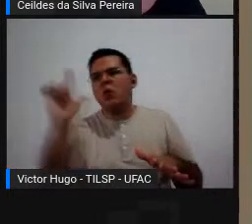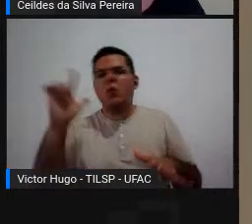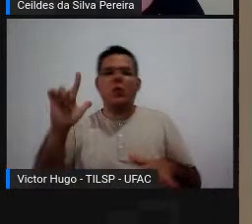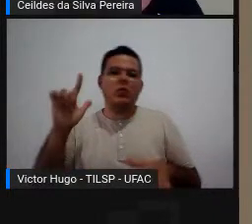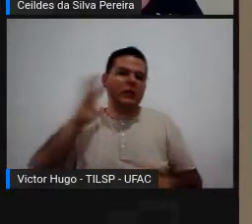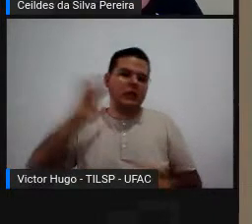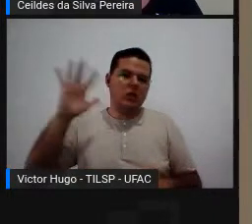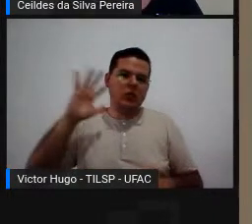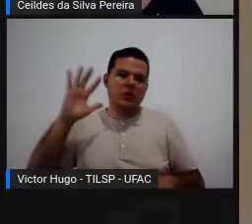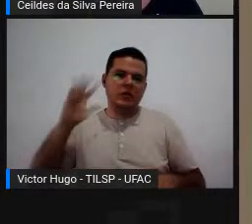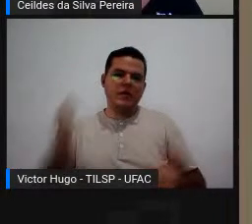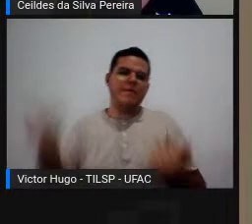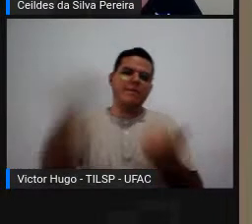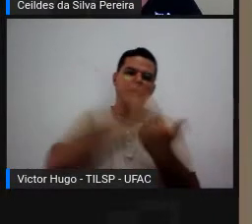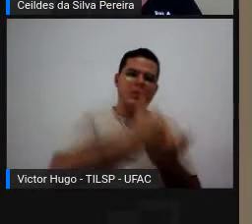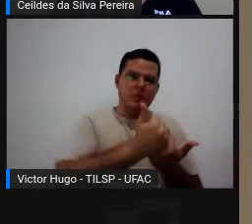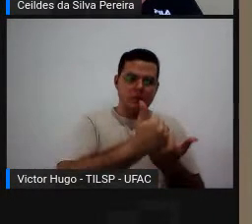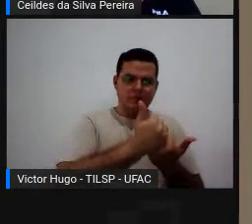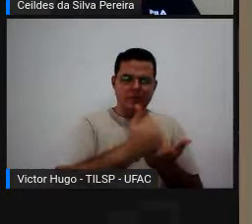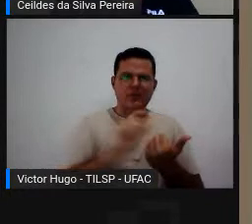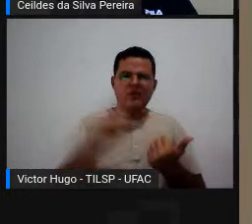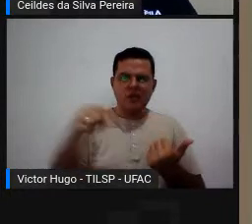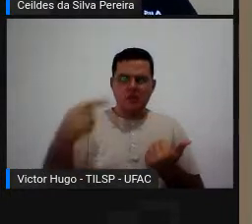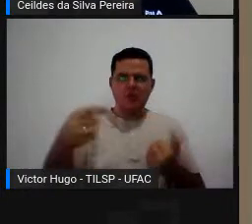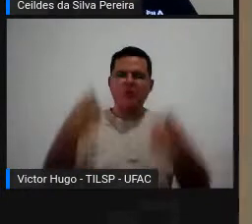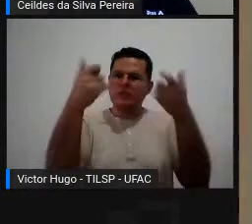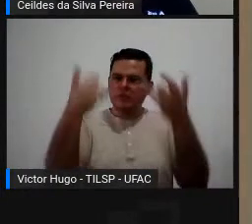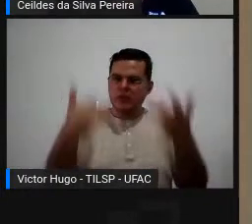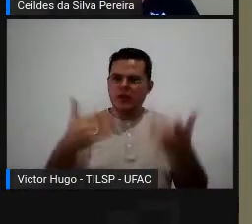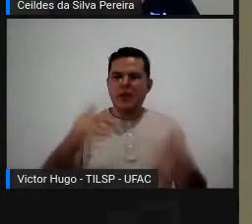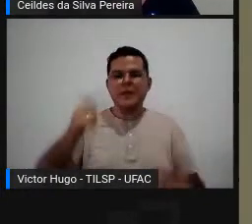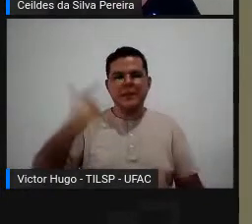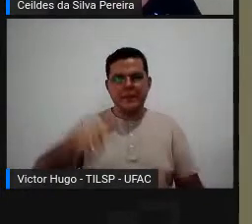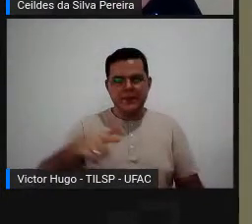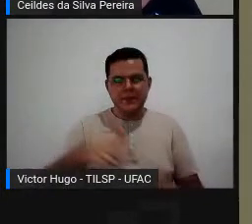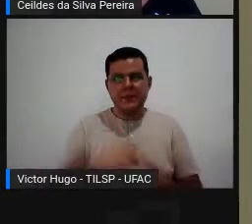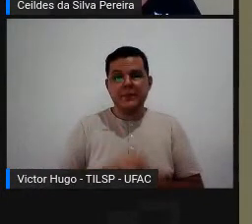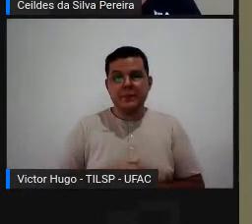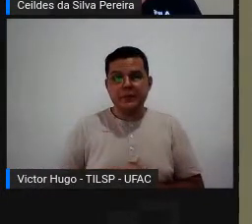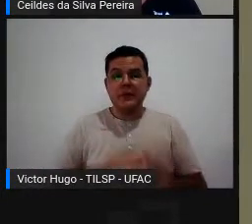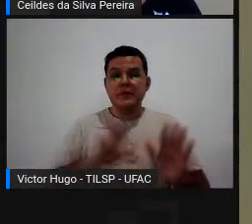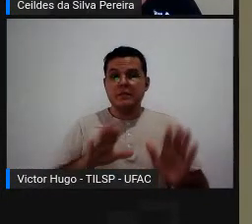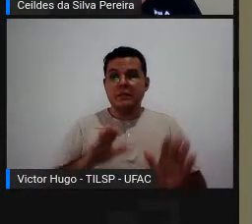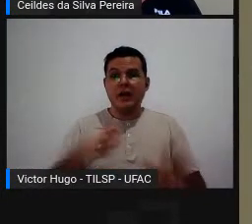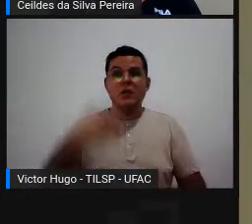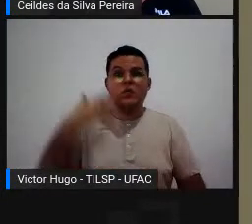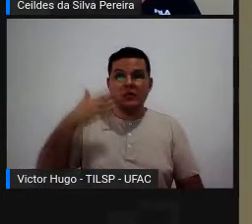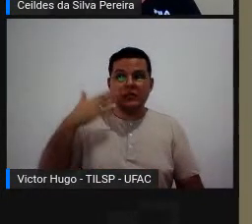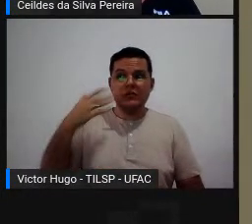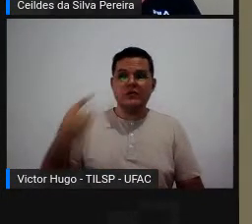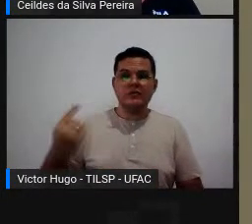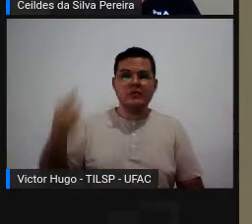posteriormente. Mas, enfim, esse era o discurso vigente à época. Daí a necessidade dessa